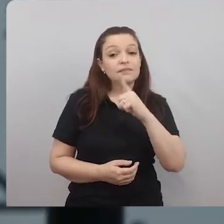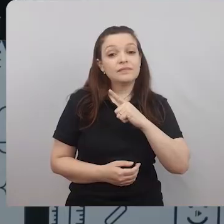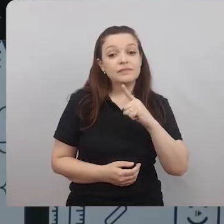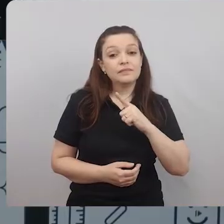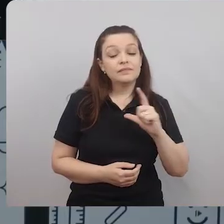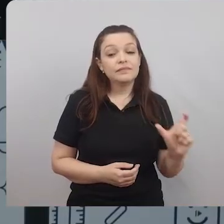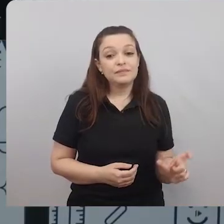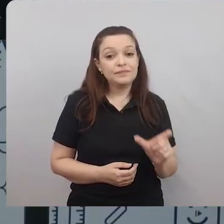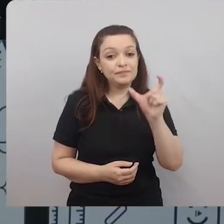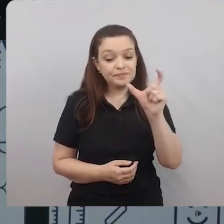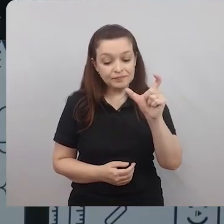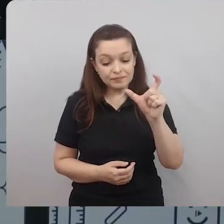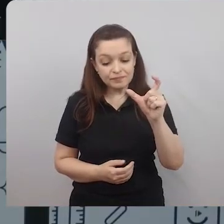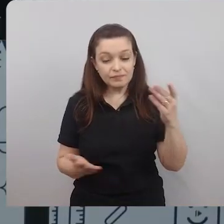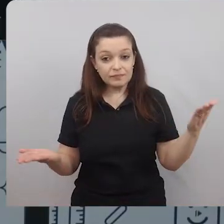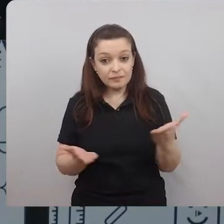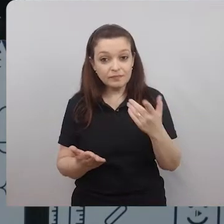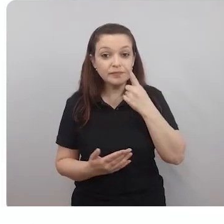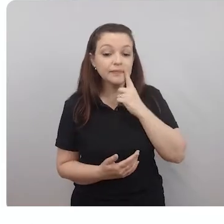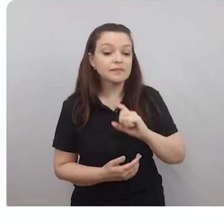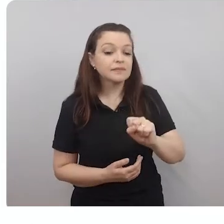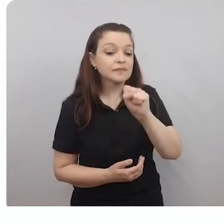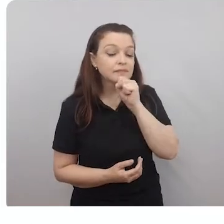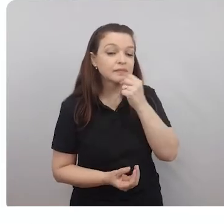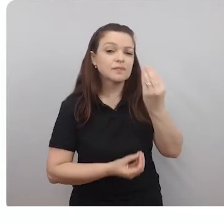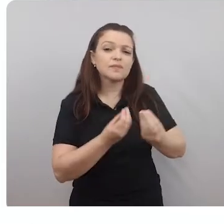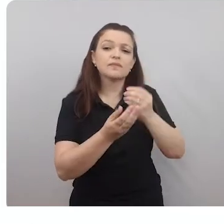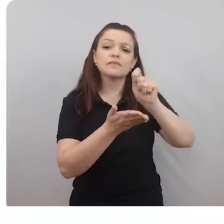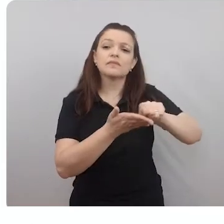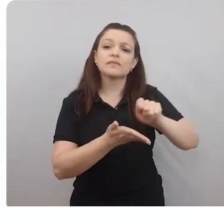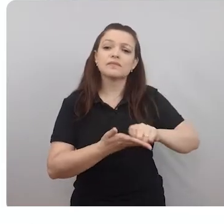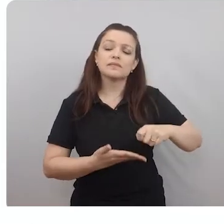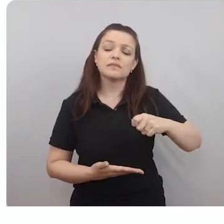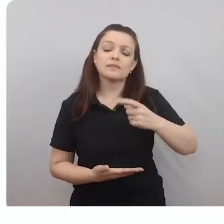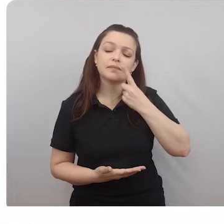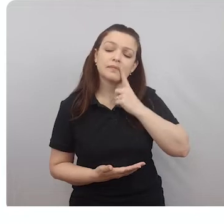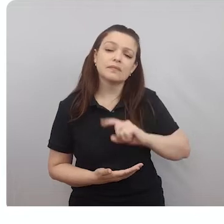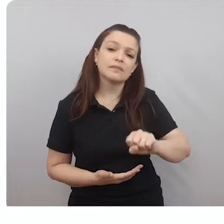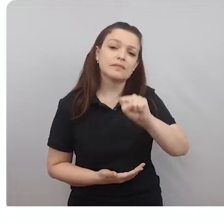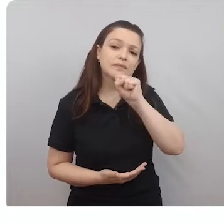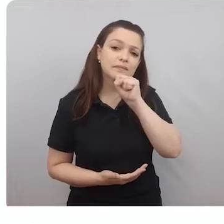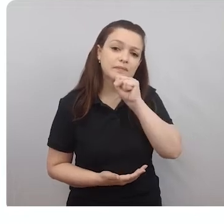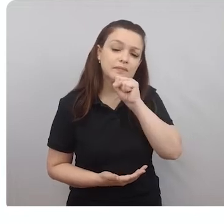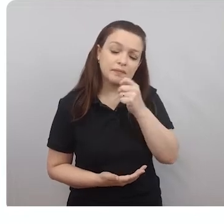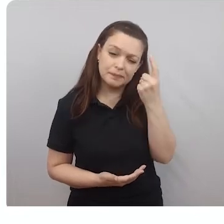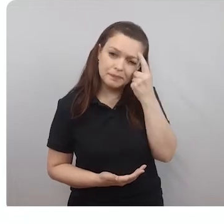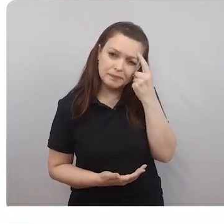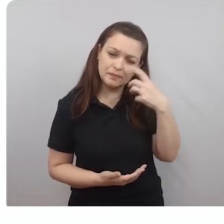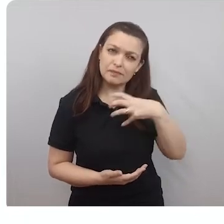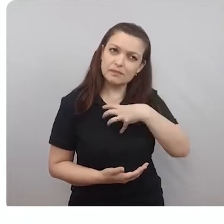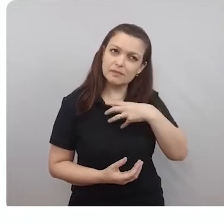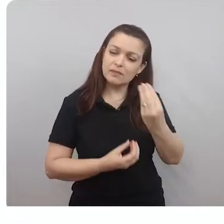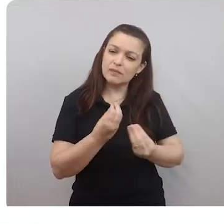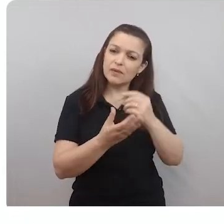agora a palavra pai. Vamos pensar? Pá.